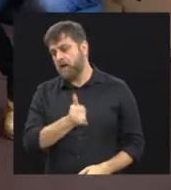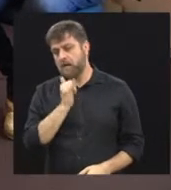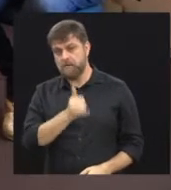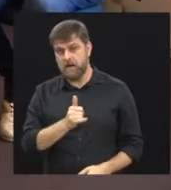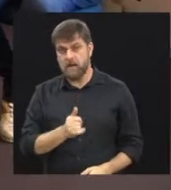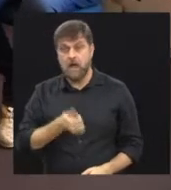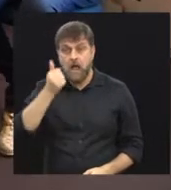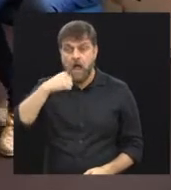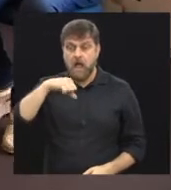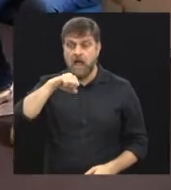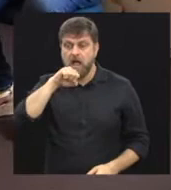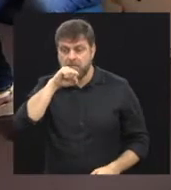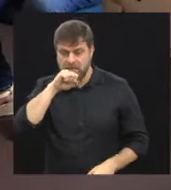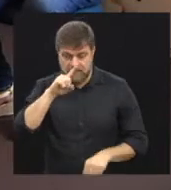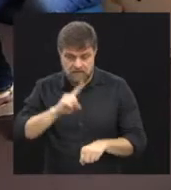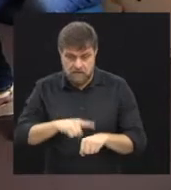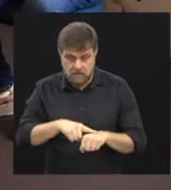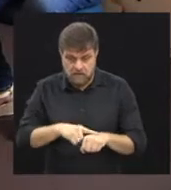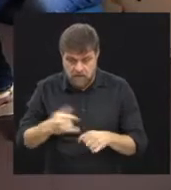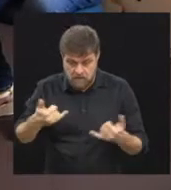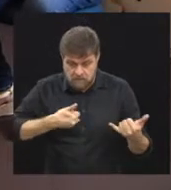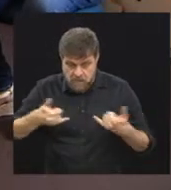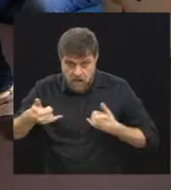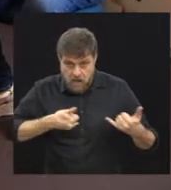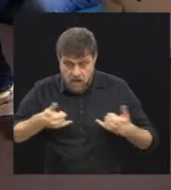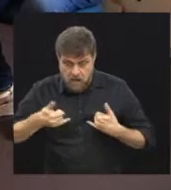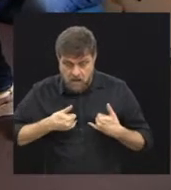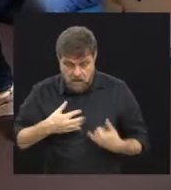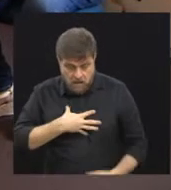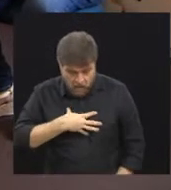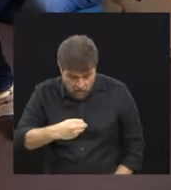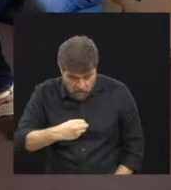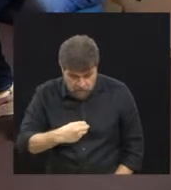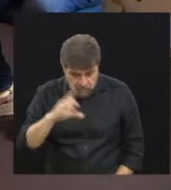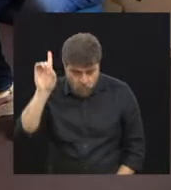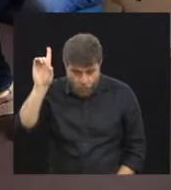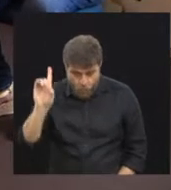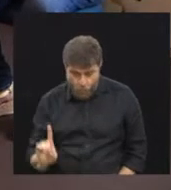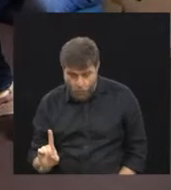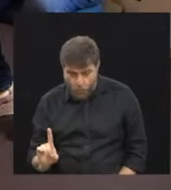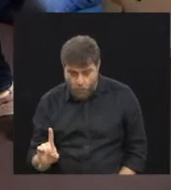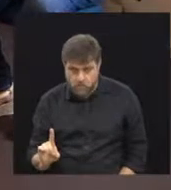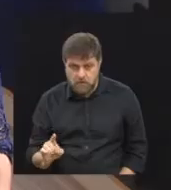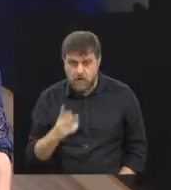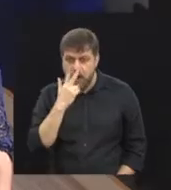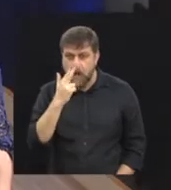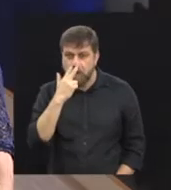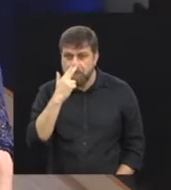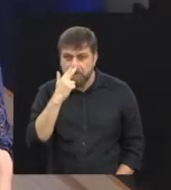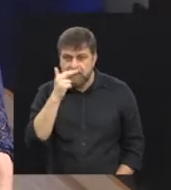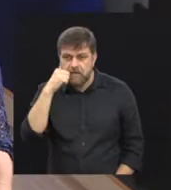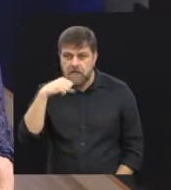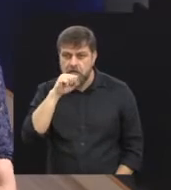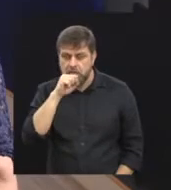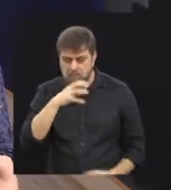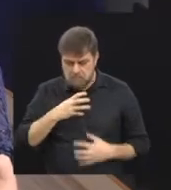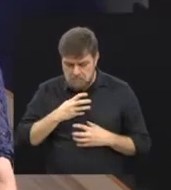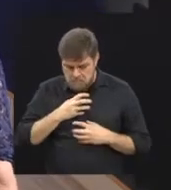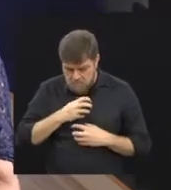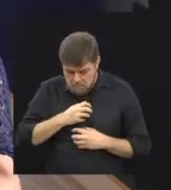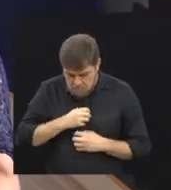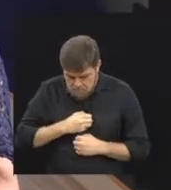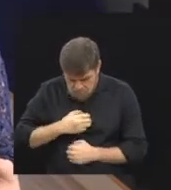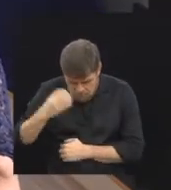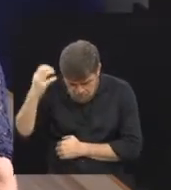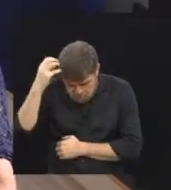as mães, quando tem uma notícia que tem um filho com deficiência, ela entra em luto. E ela fica se